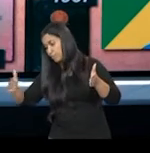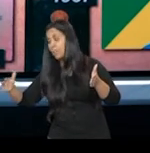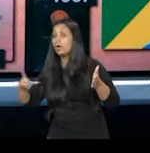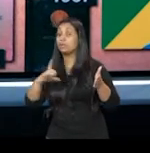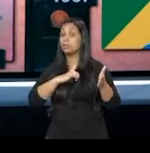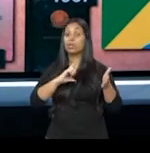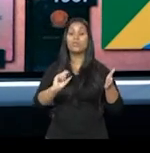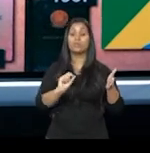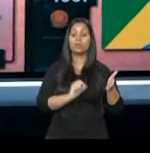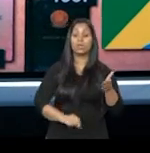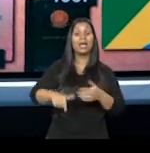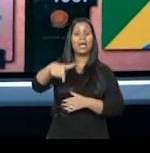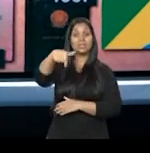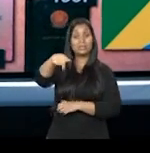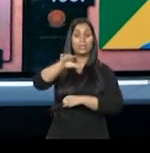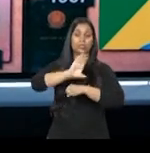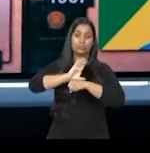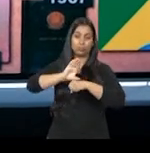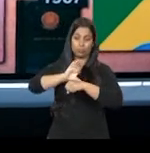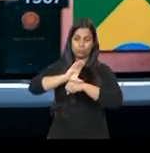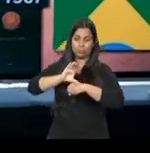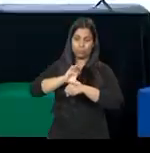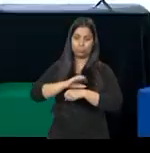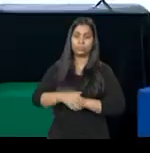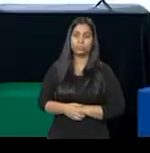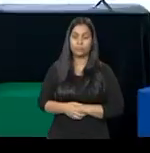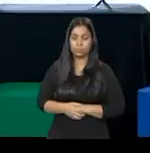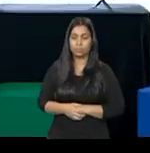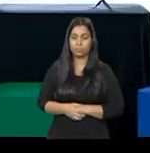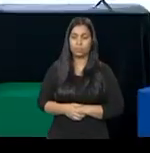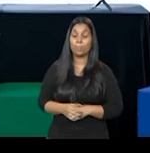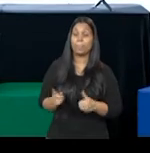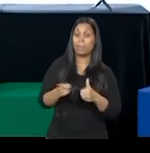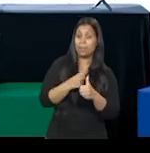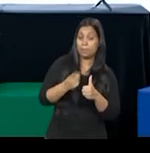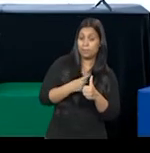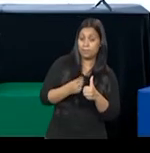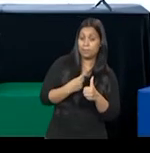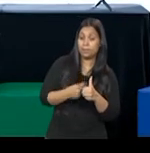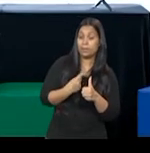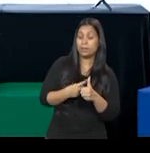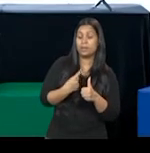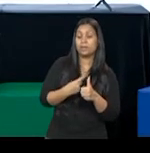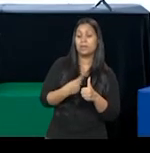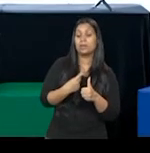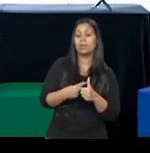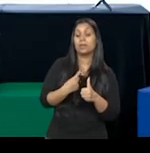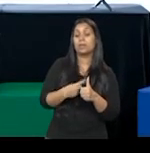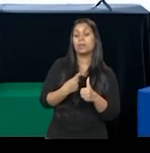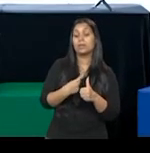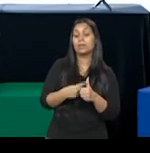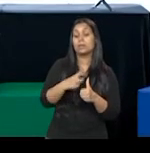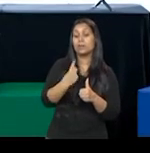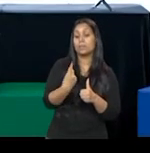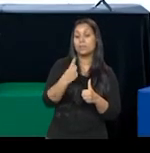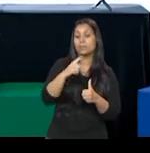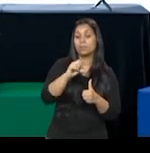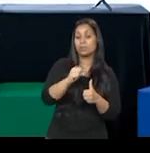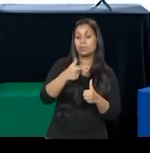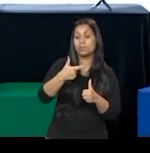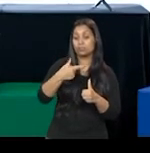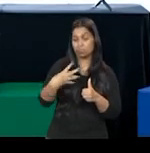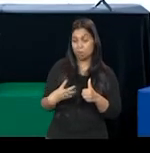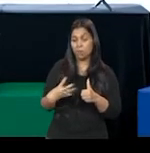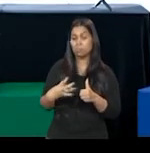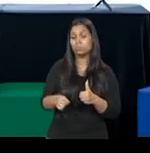história, teve 7 constituições. A primeira foi no período monárquico e depois todas